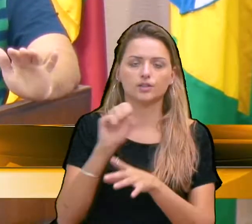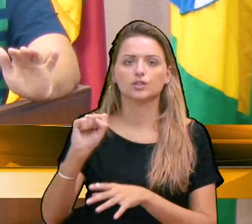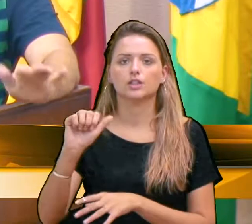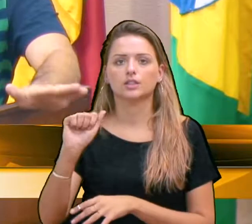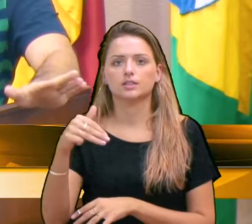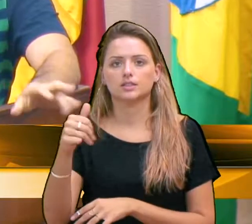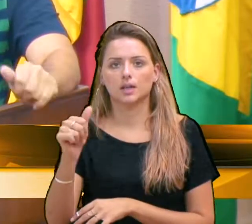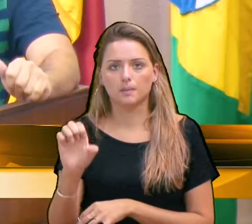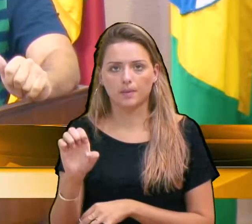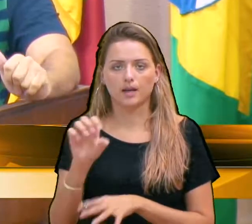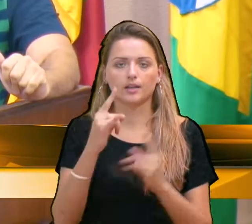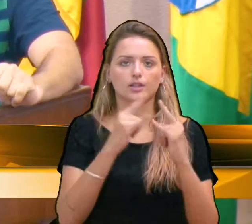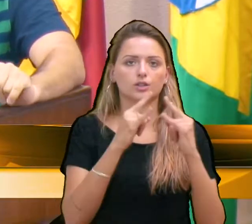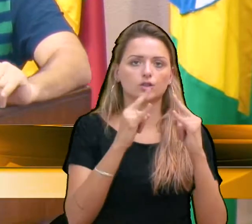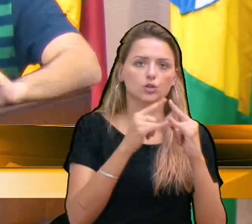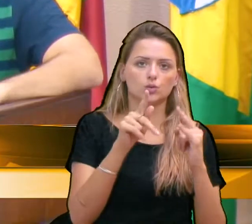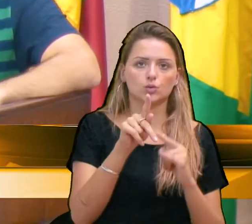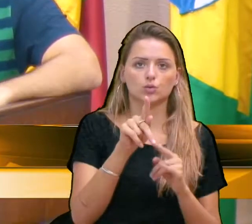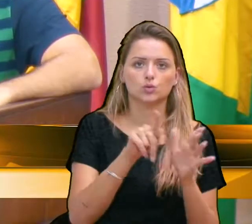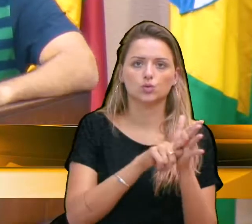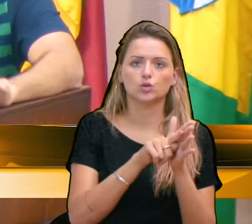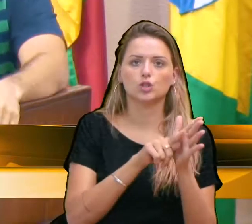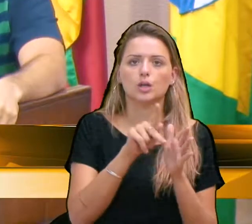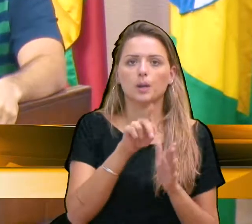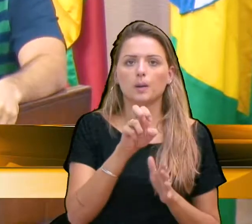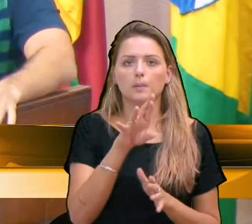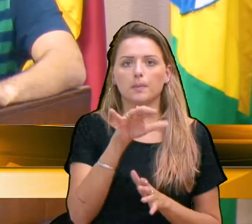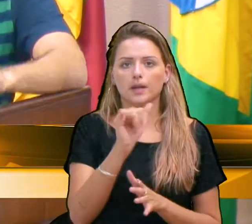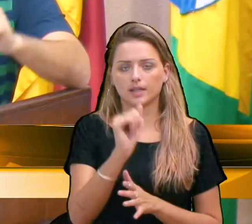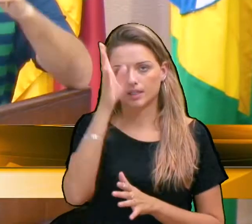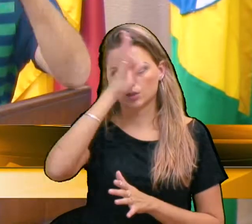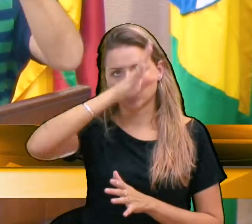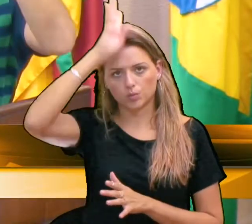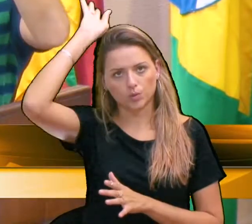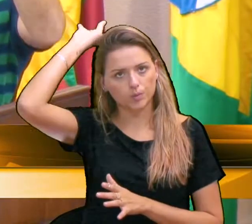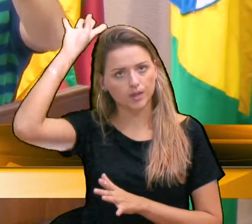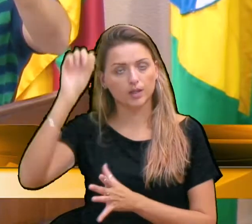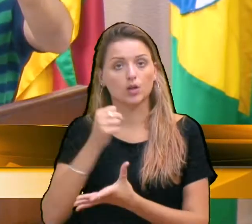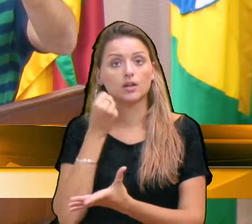SAMAI, o Instituto Geral de Perícias, os bombeiros, a Defesa